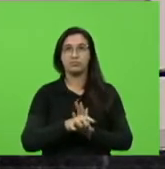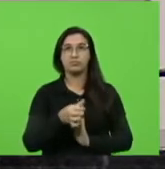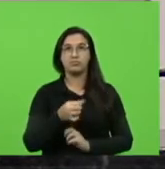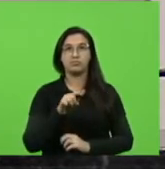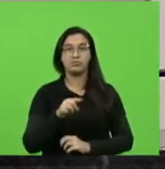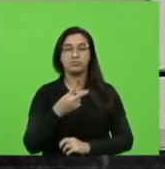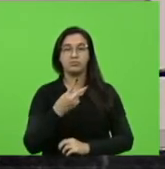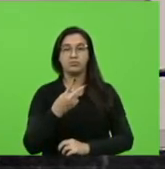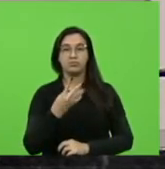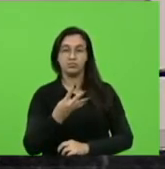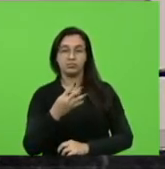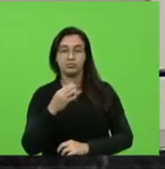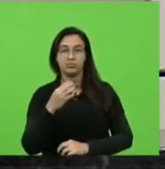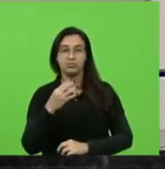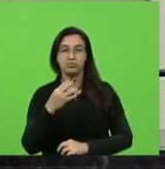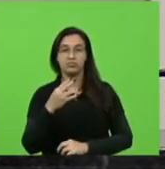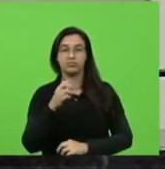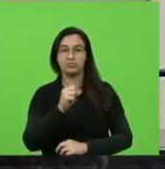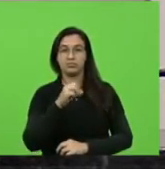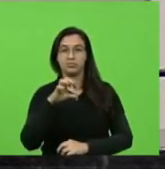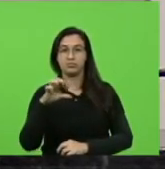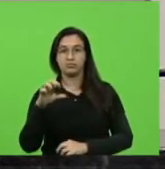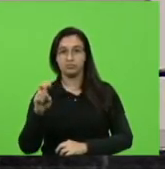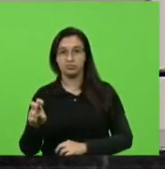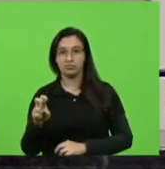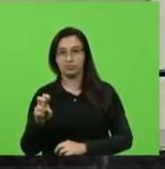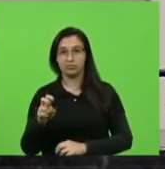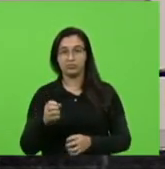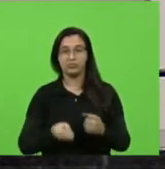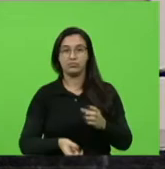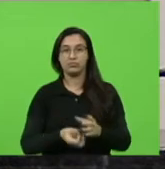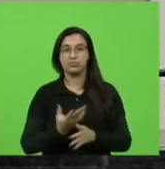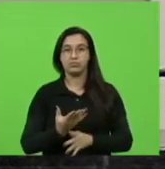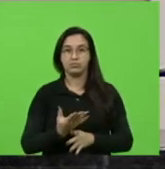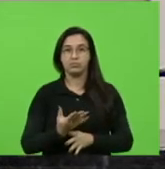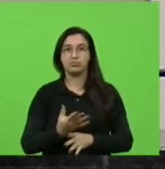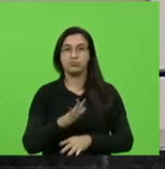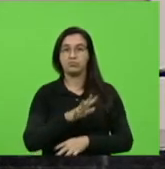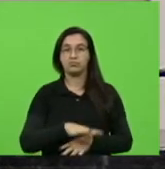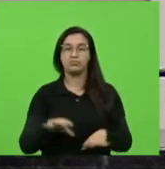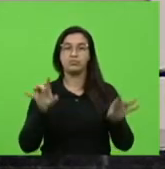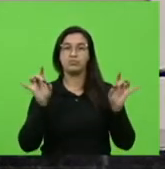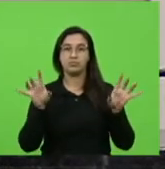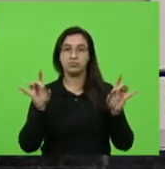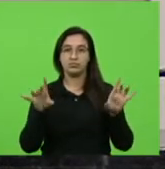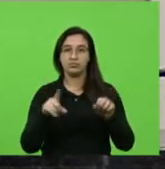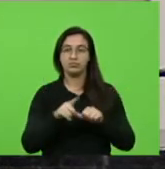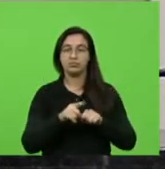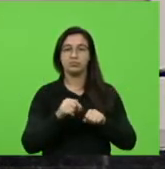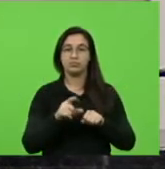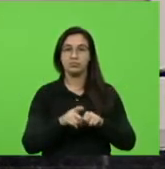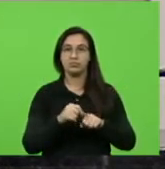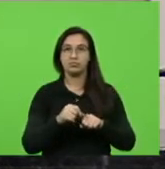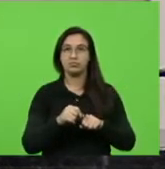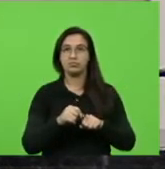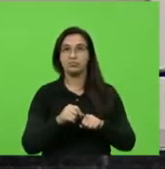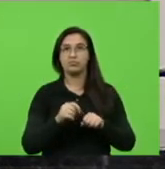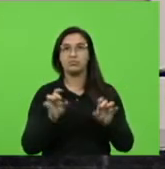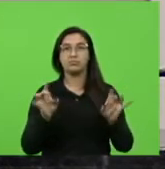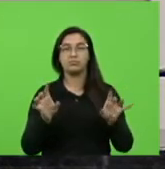de 1985 para criar rol de situações especiais conforme artigo 24 e adota outras